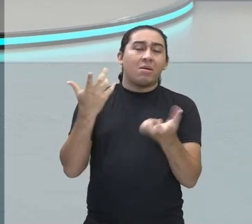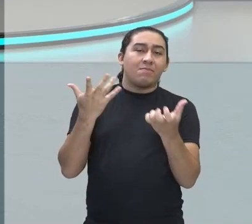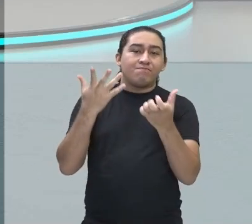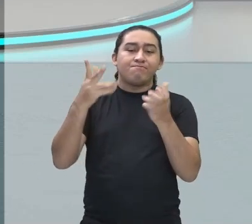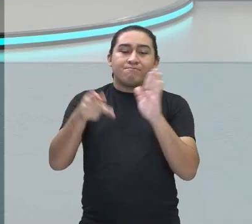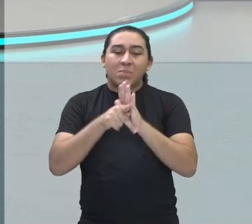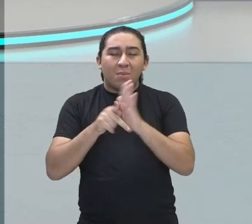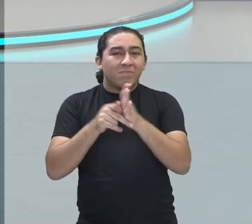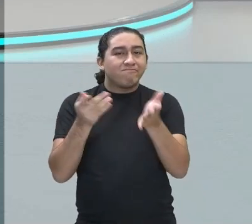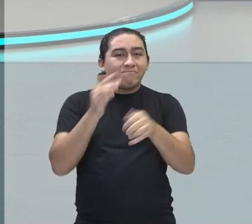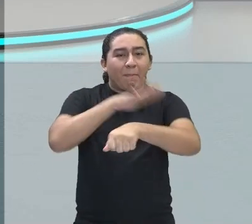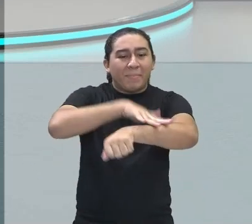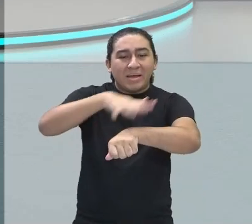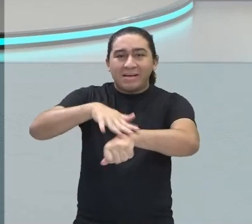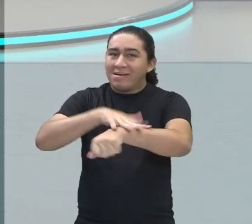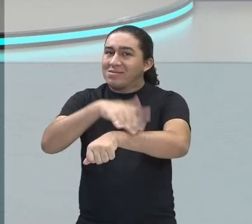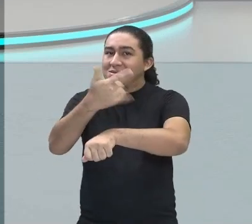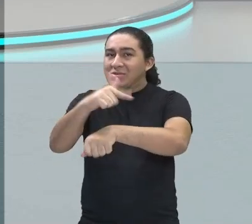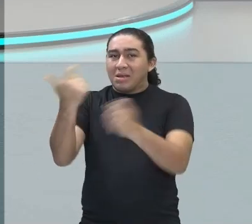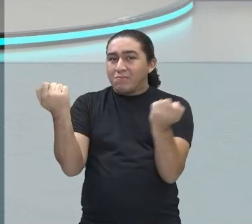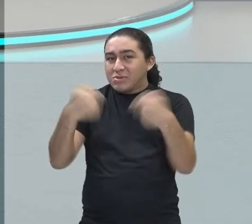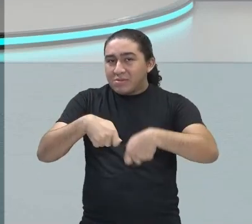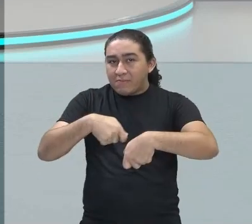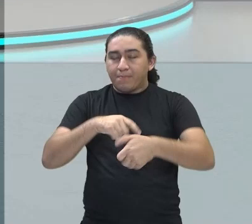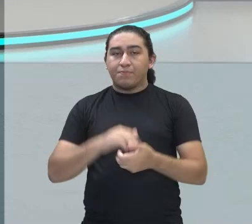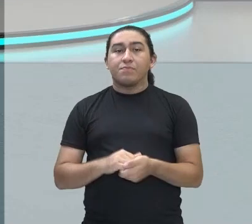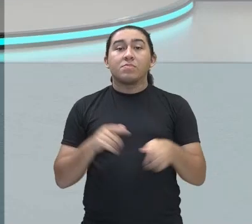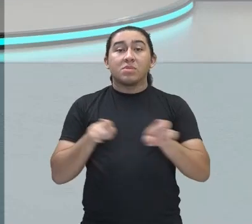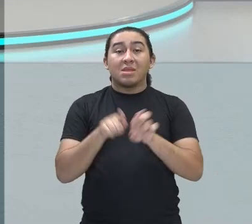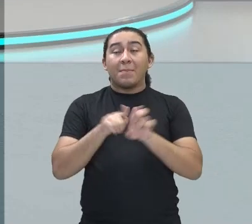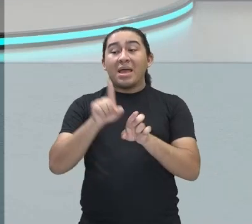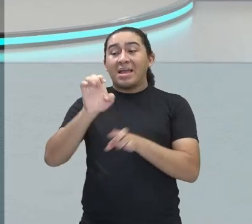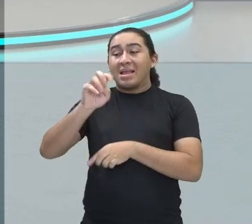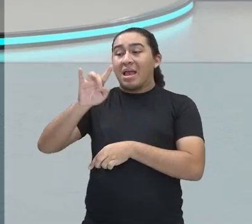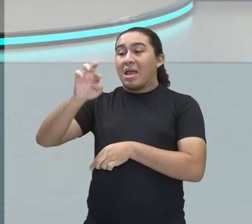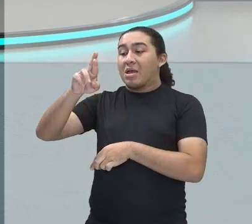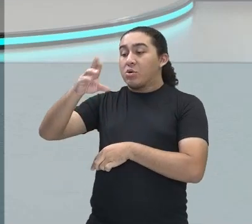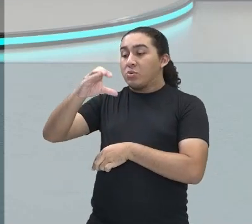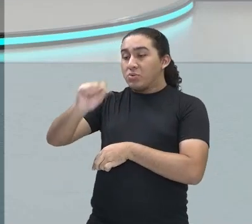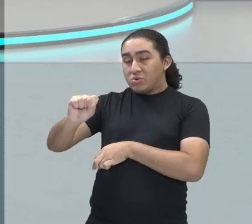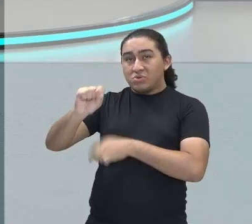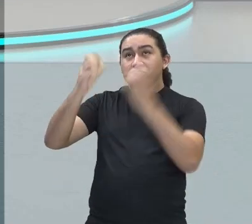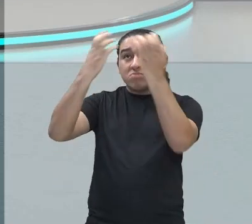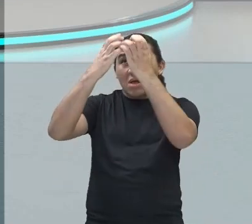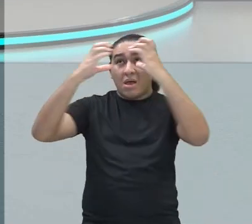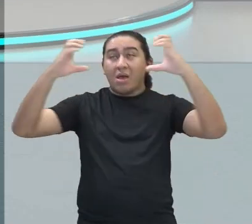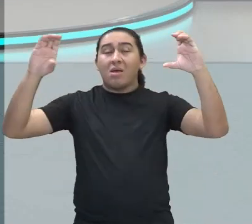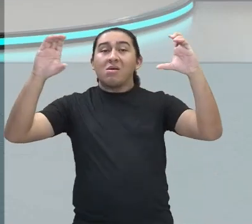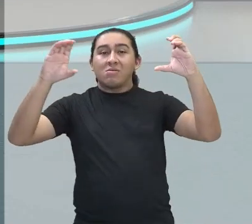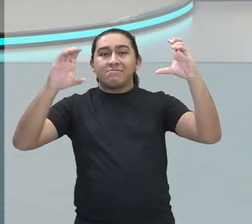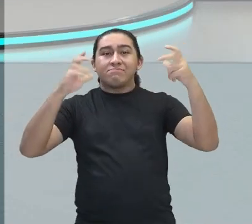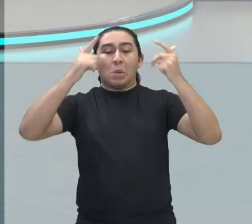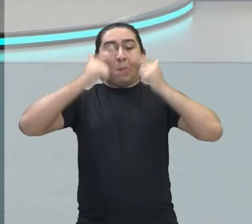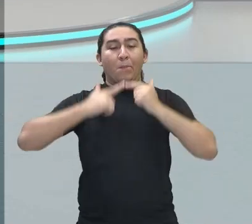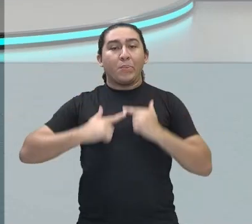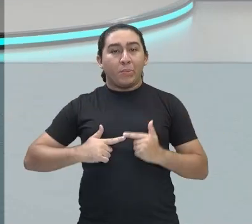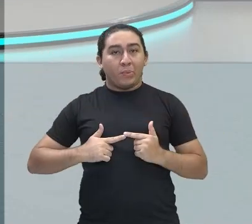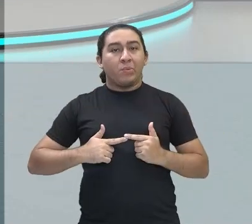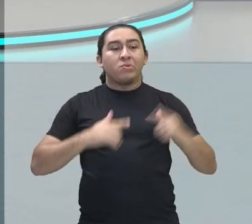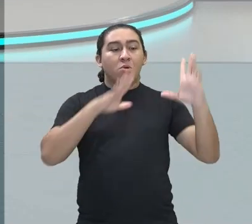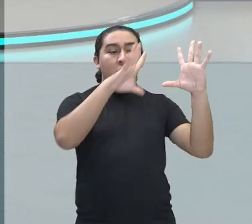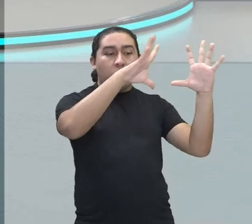evidente. Etéreos, celestiais, puros, né? Incenso,